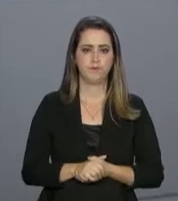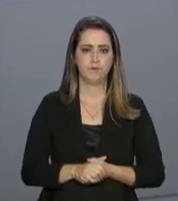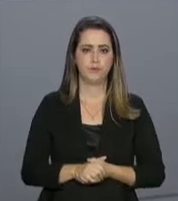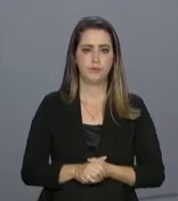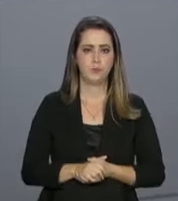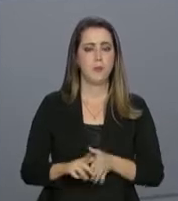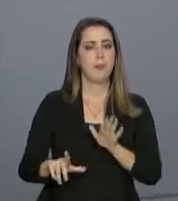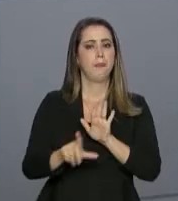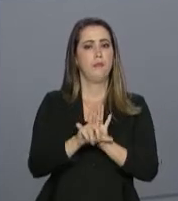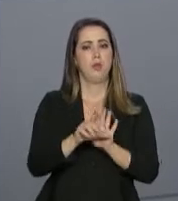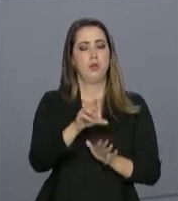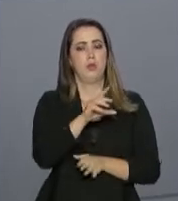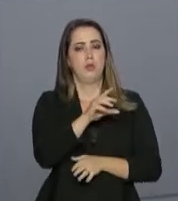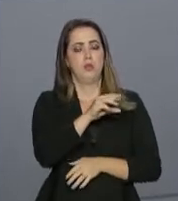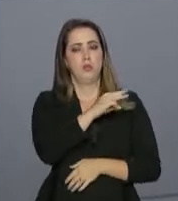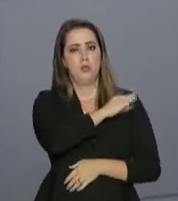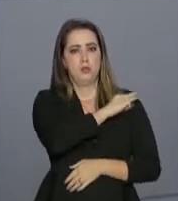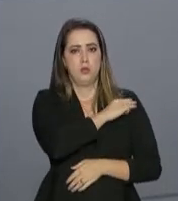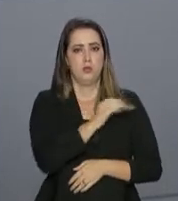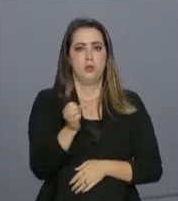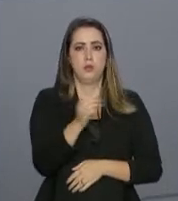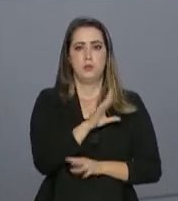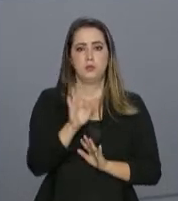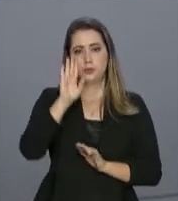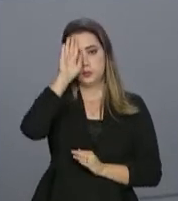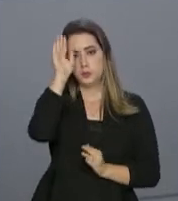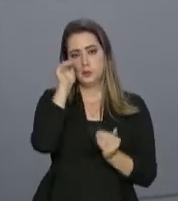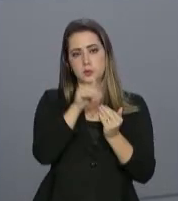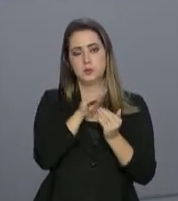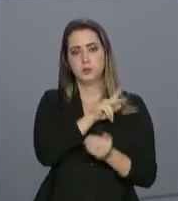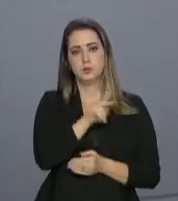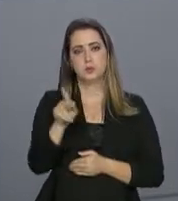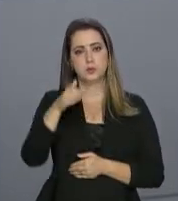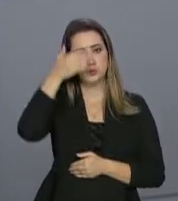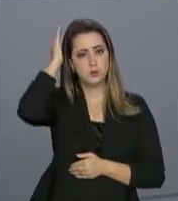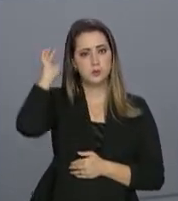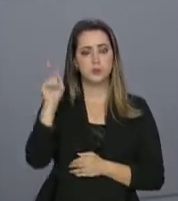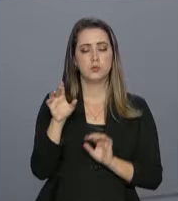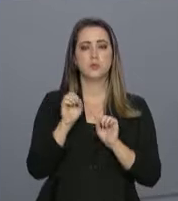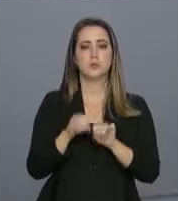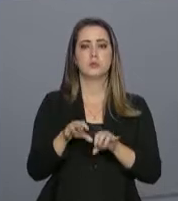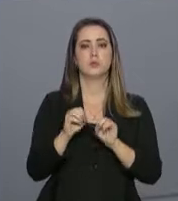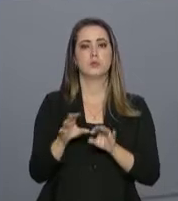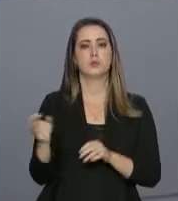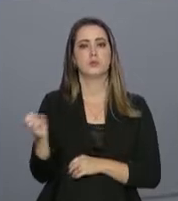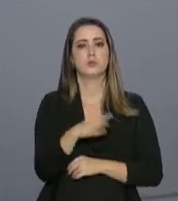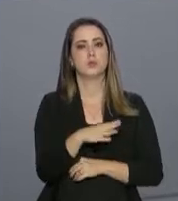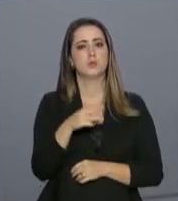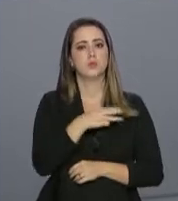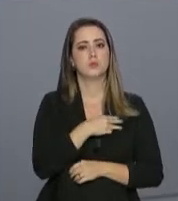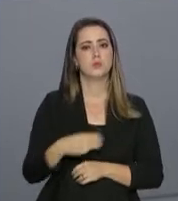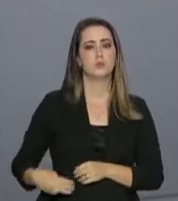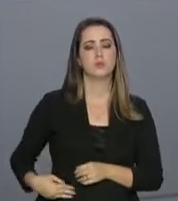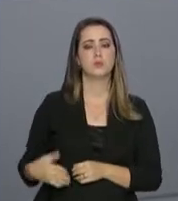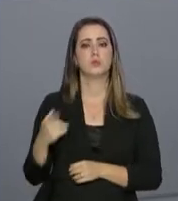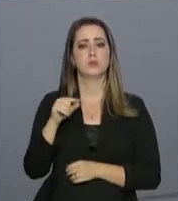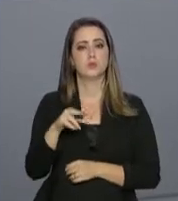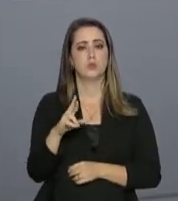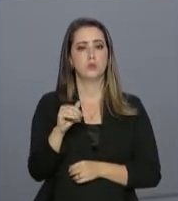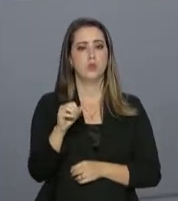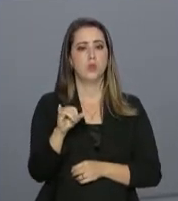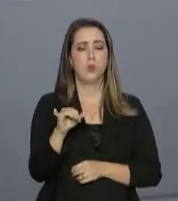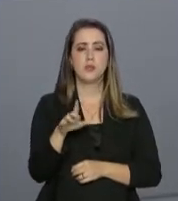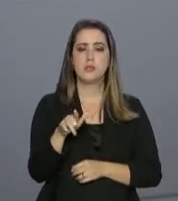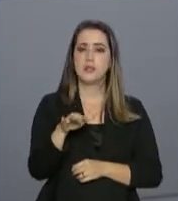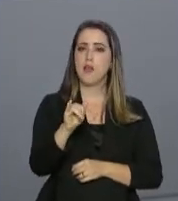reforma do ensino médio está entre as prioridades do presidente michel temer para a área da educação eo novo ministro da pasta o